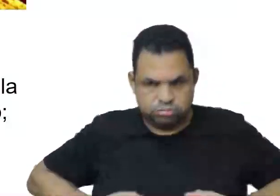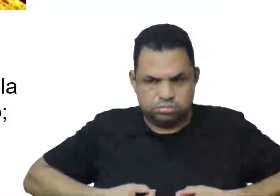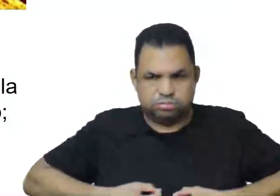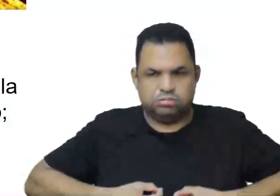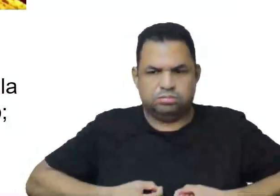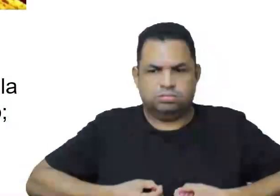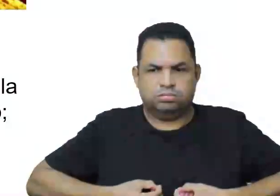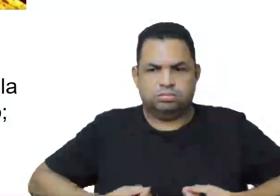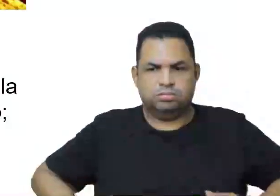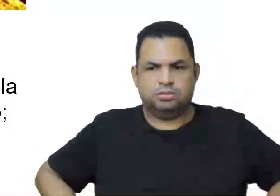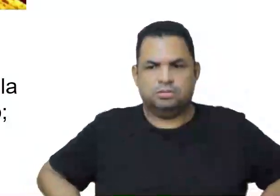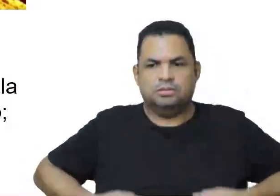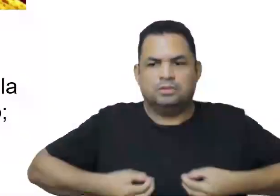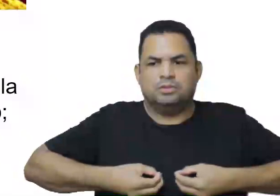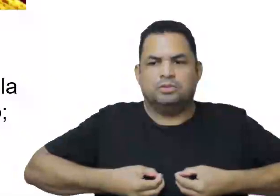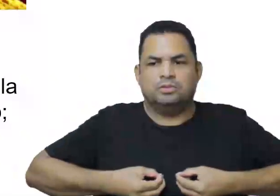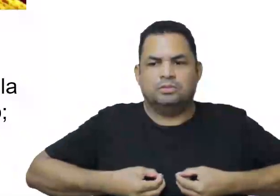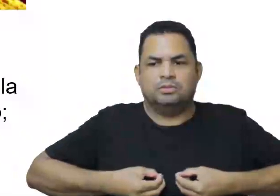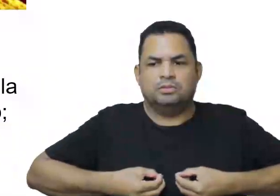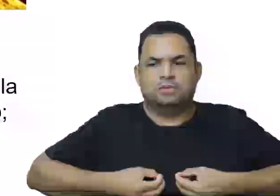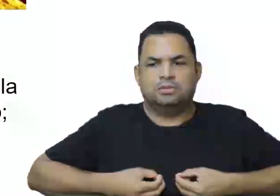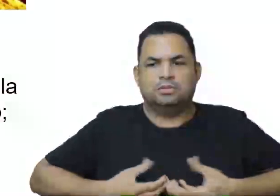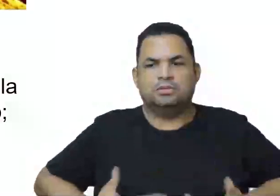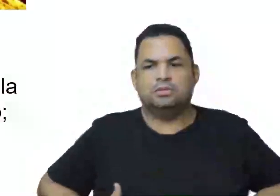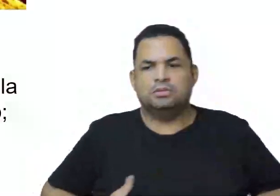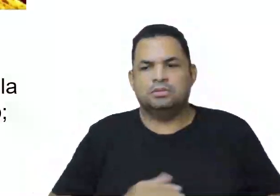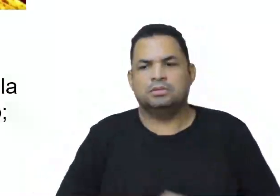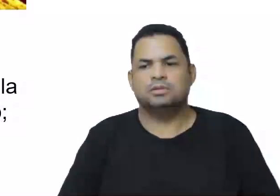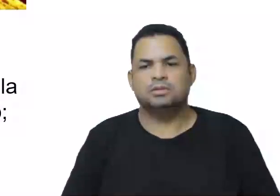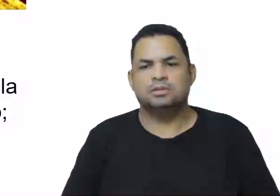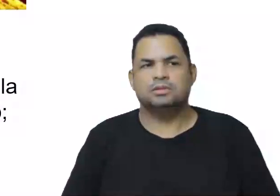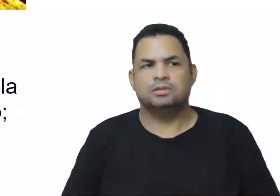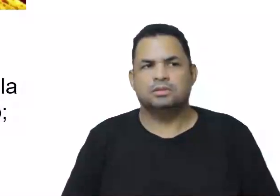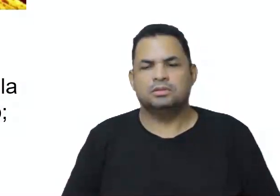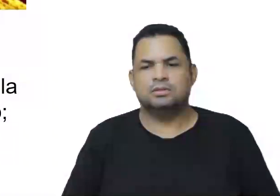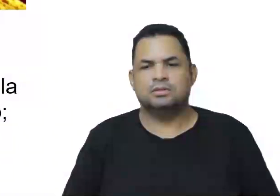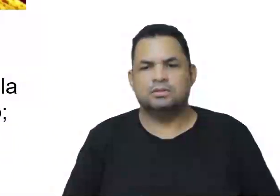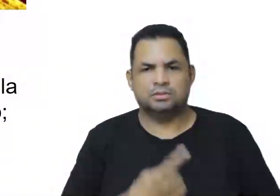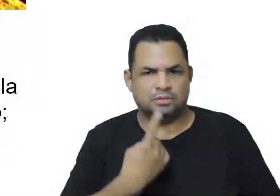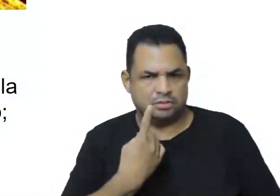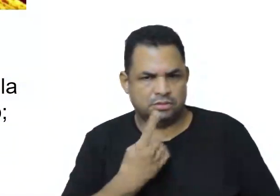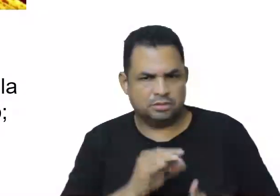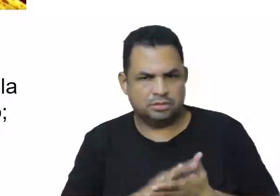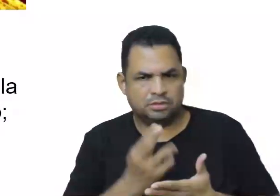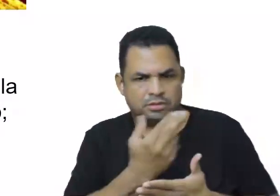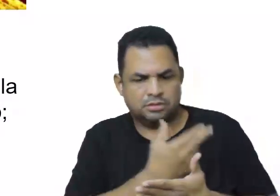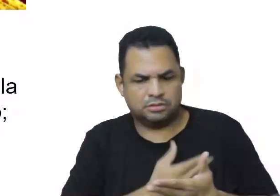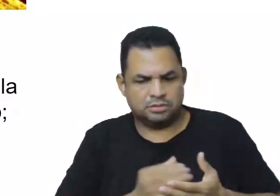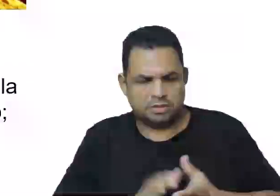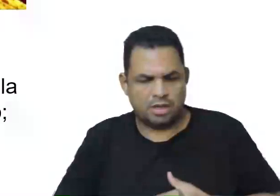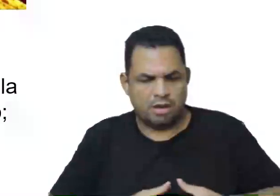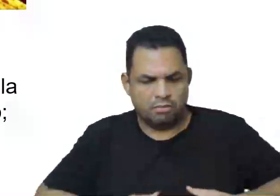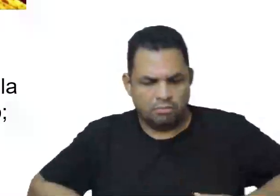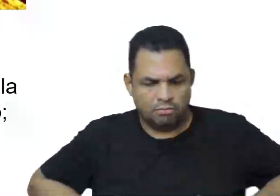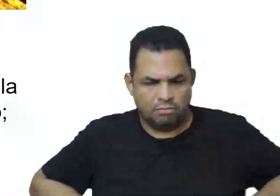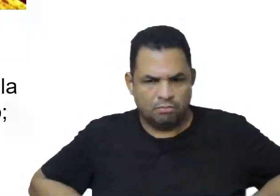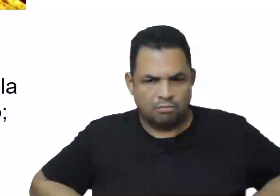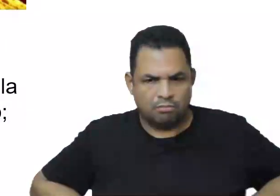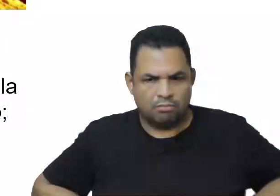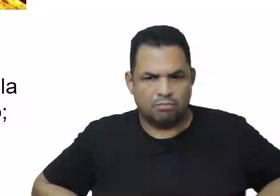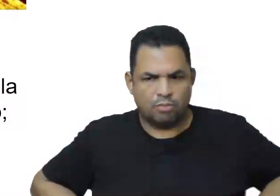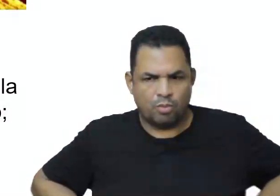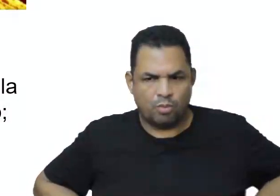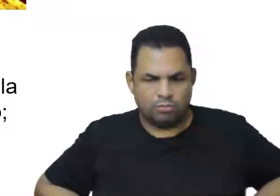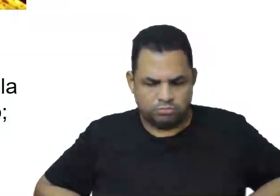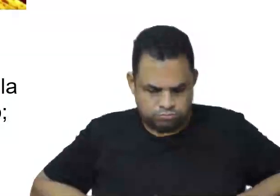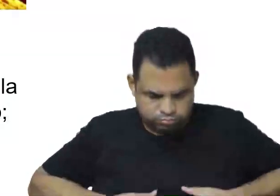bem pequenininho um útero. Claro que de uma forma esquemática, assim, tá, pessoal?